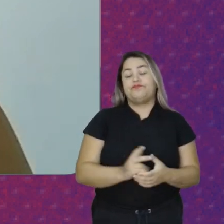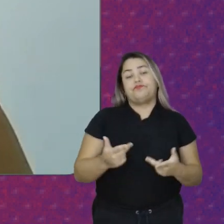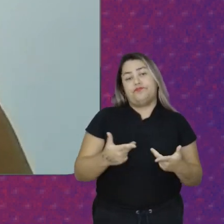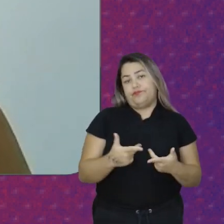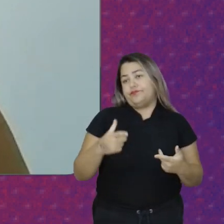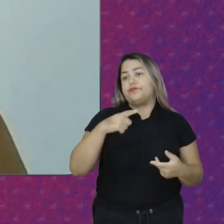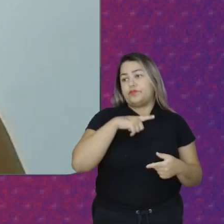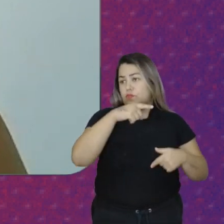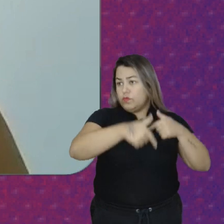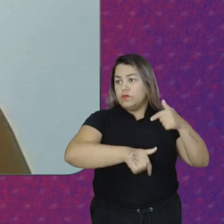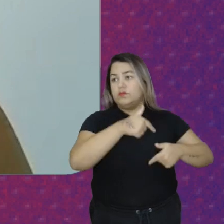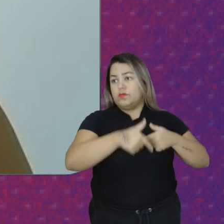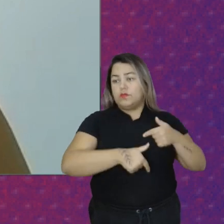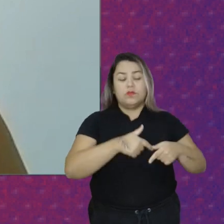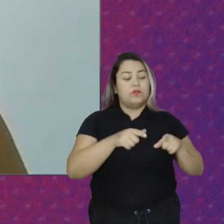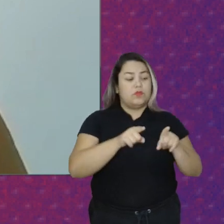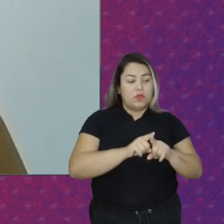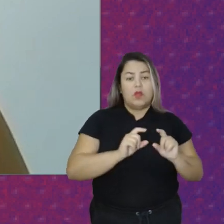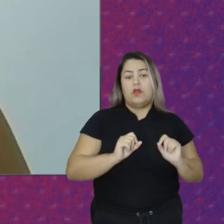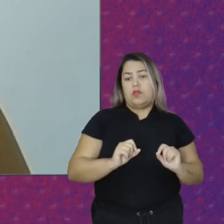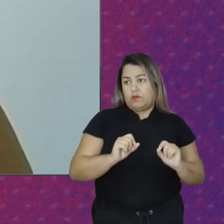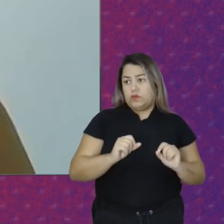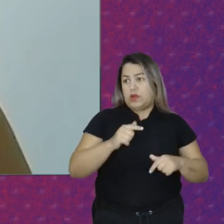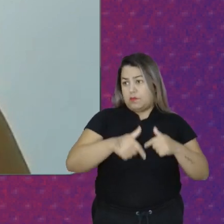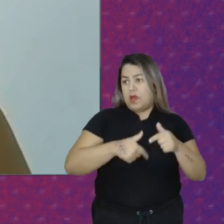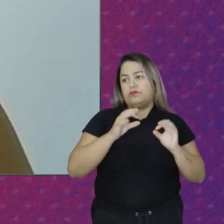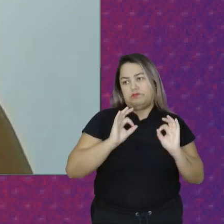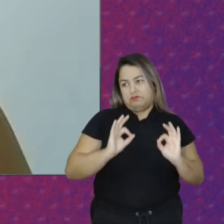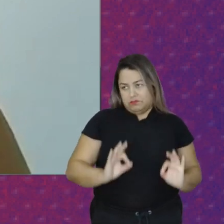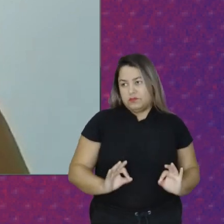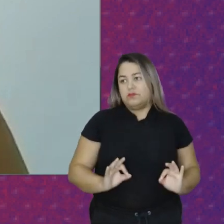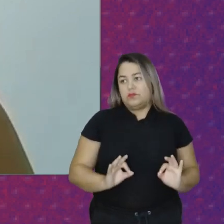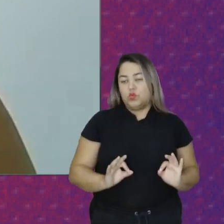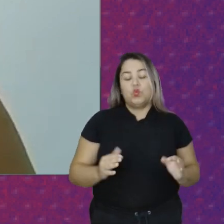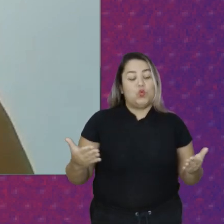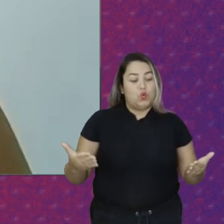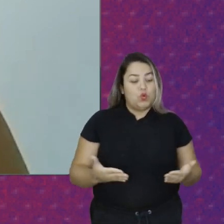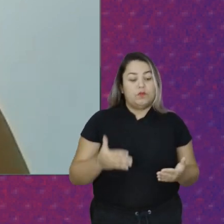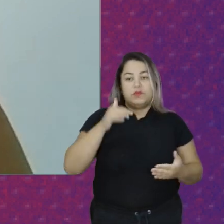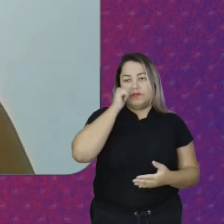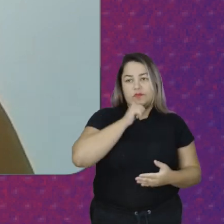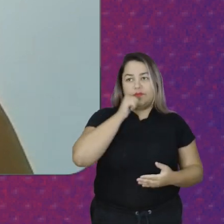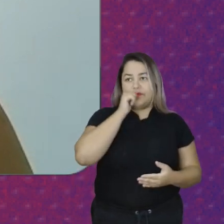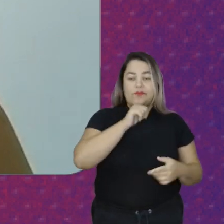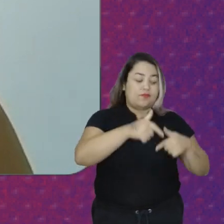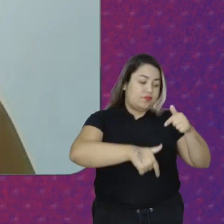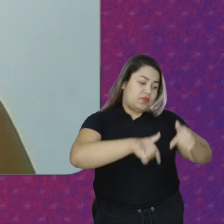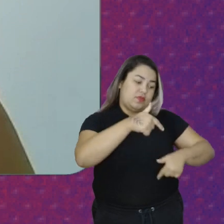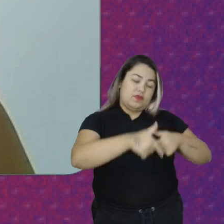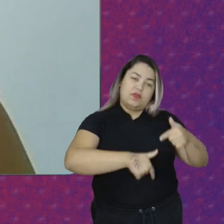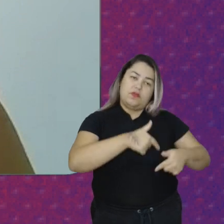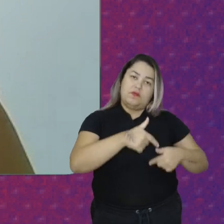ter o trabalho, outra coisa é você ter o trabalho decente. Muitas mulheres hoje trabalham